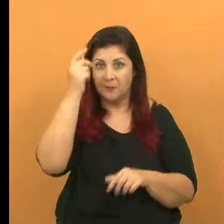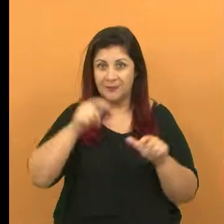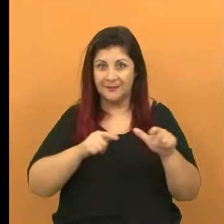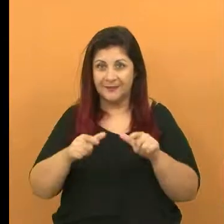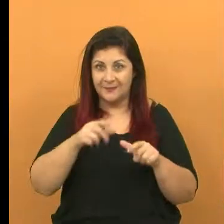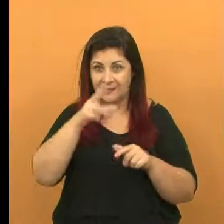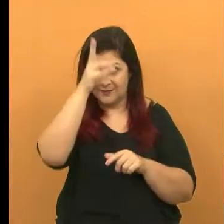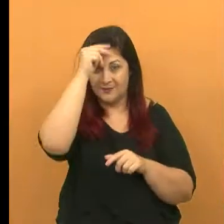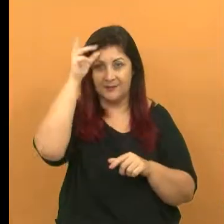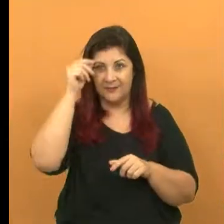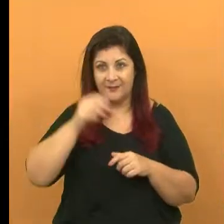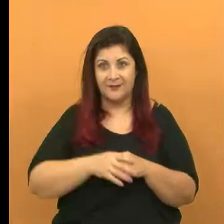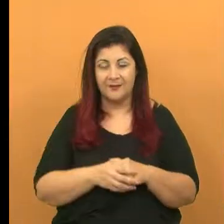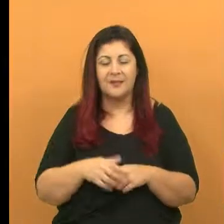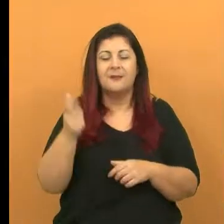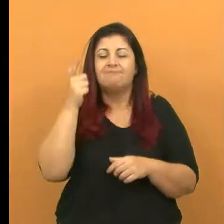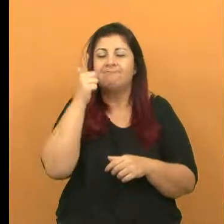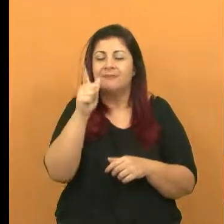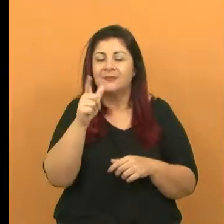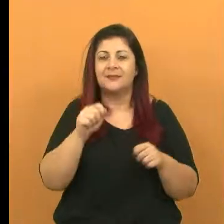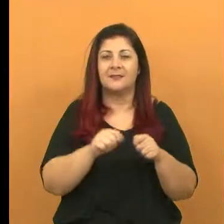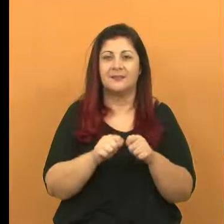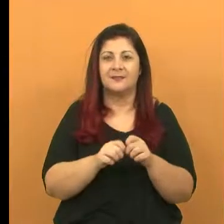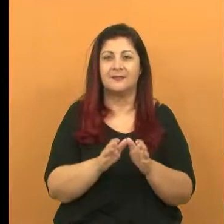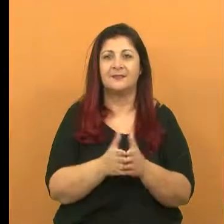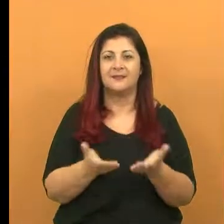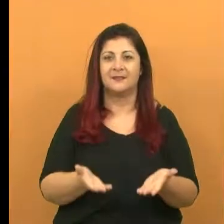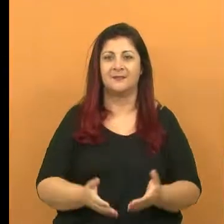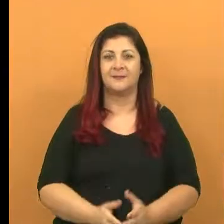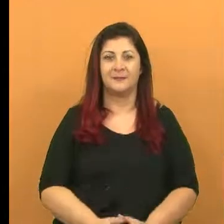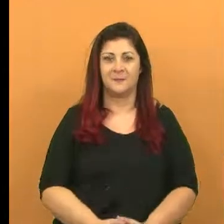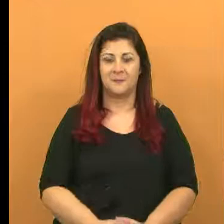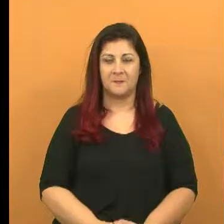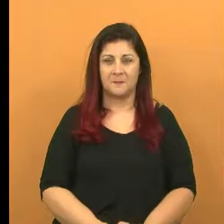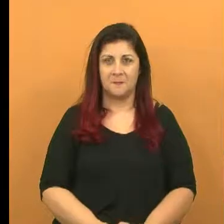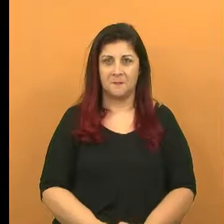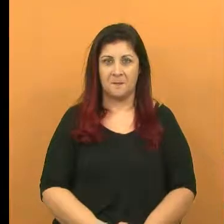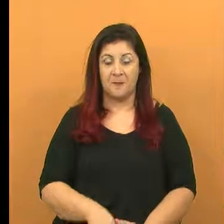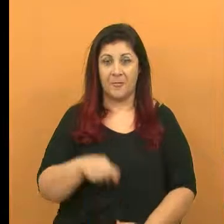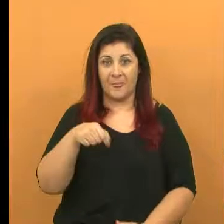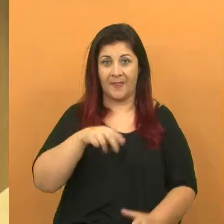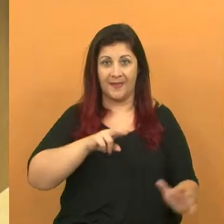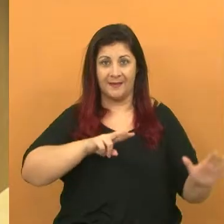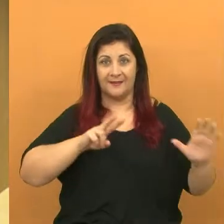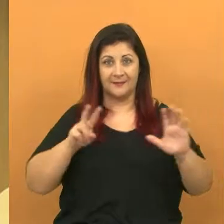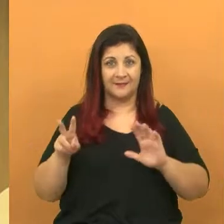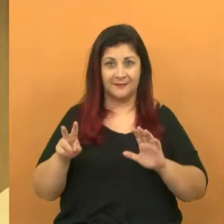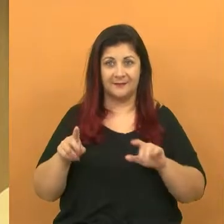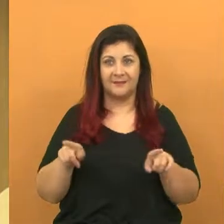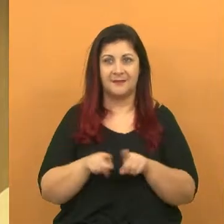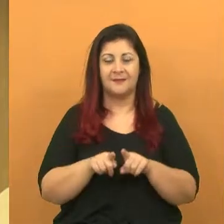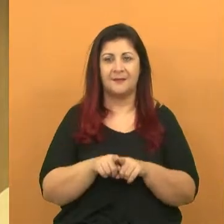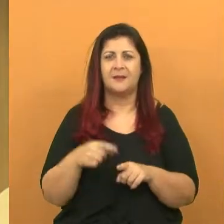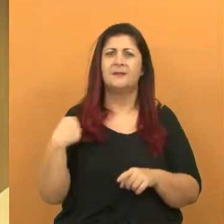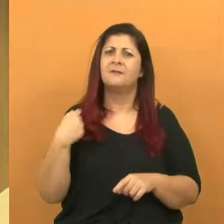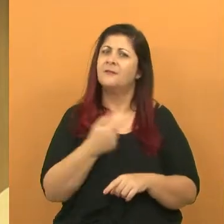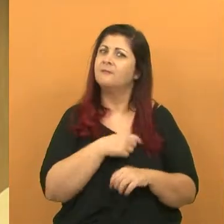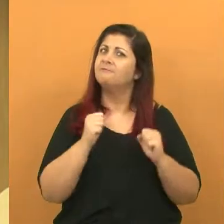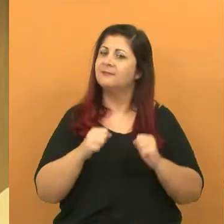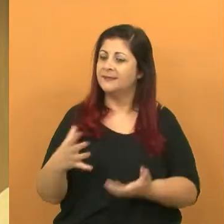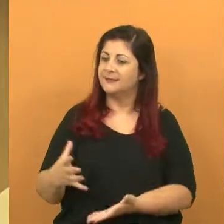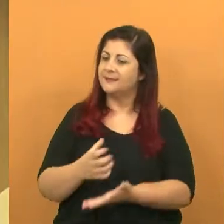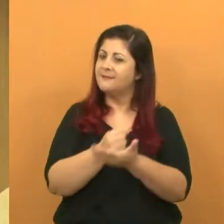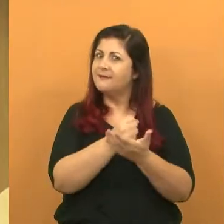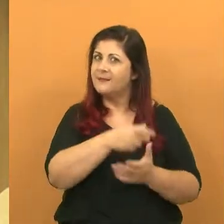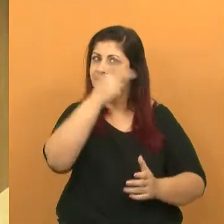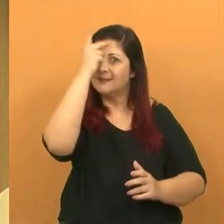conseguiu lançar esse livro. E eu não sei onde que anda o Brian. Então, essa semana é uma semana também de a gente poder resgatar